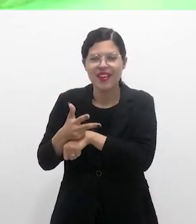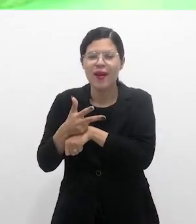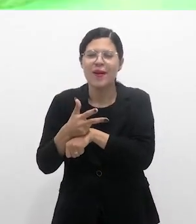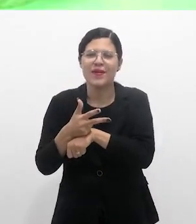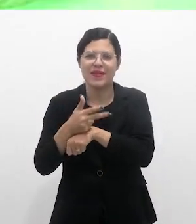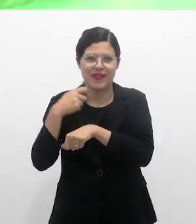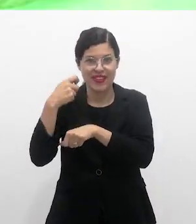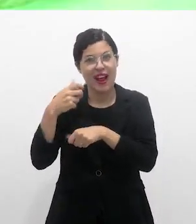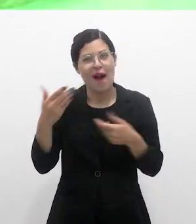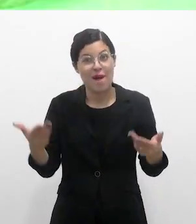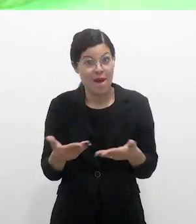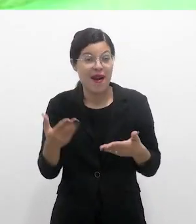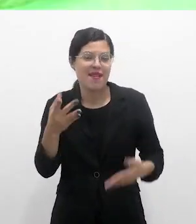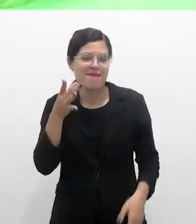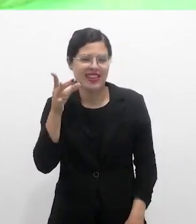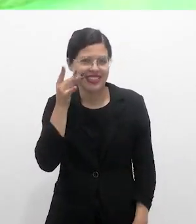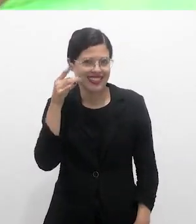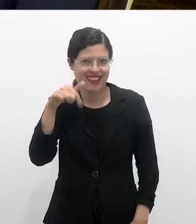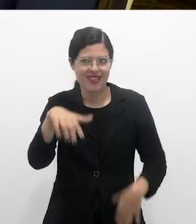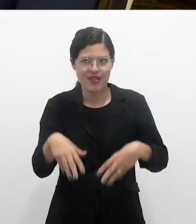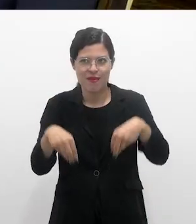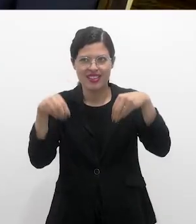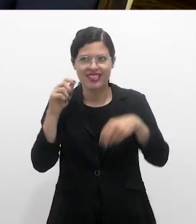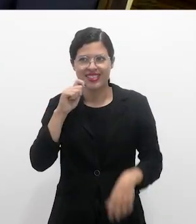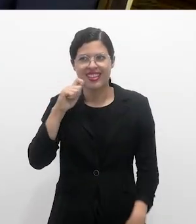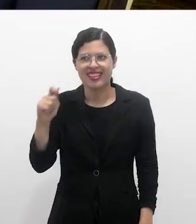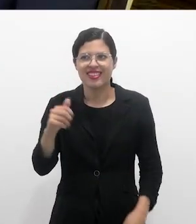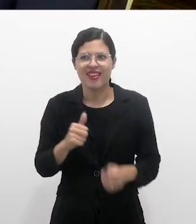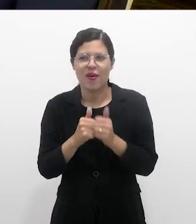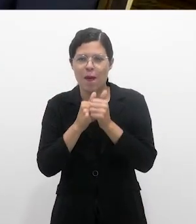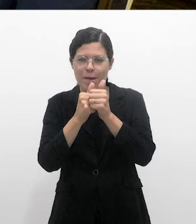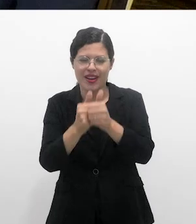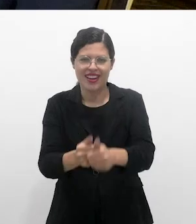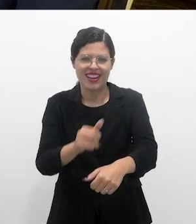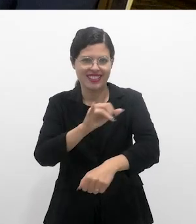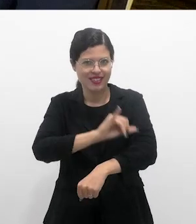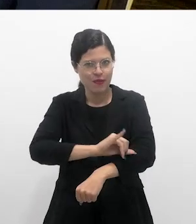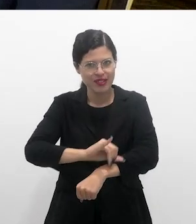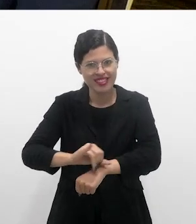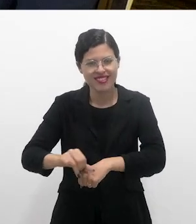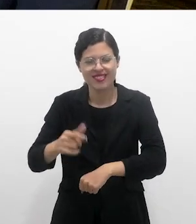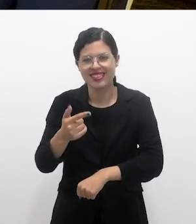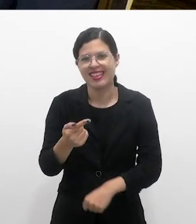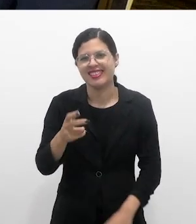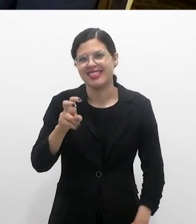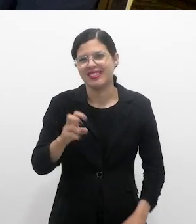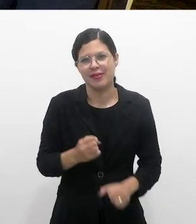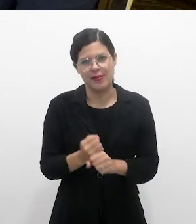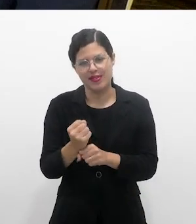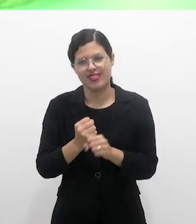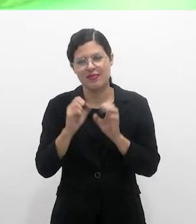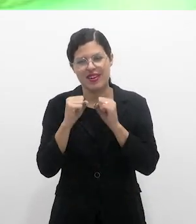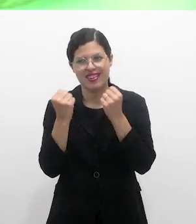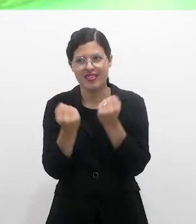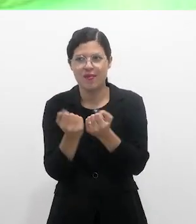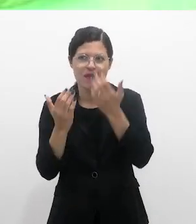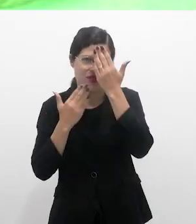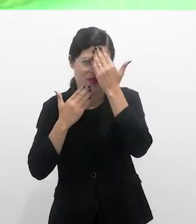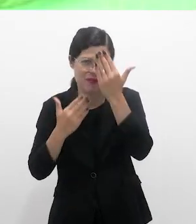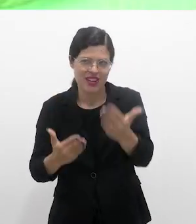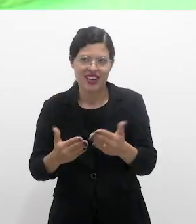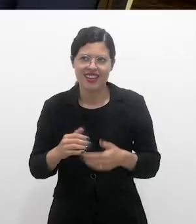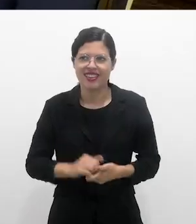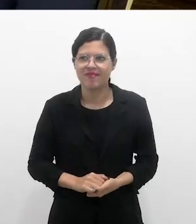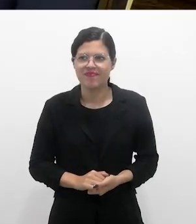aqui presencialmente no Palácio Tiradentes, onde você pôde acompanhar essa exposição dos 75 anos do Maracanã. Muito obrigado pela